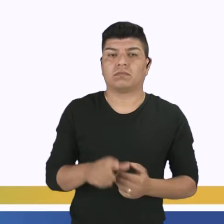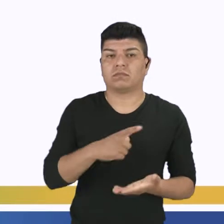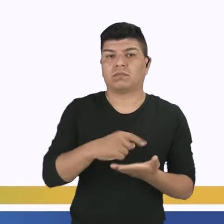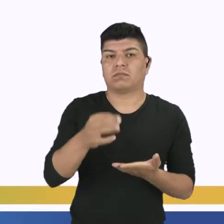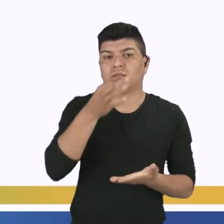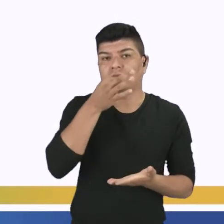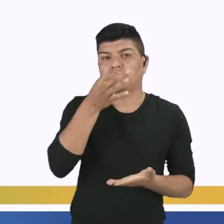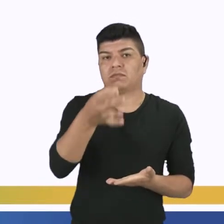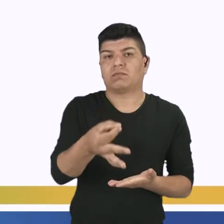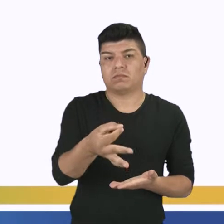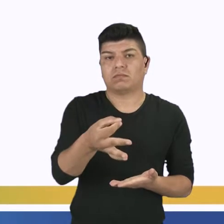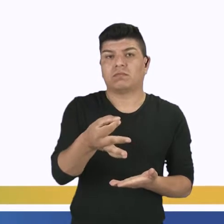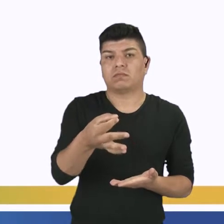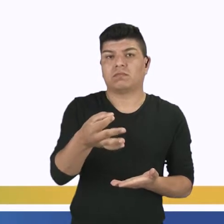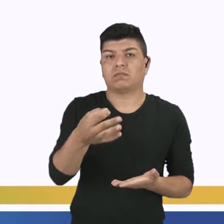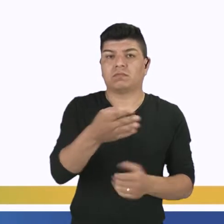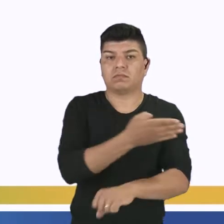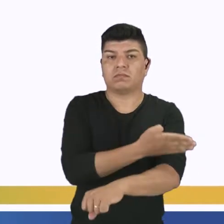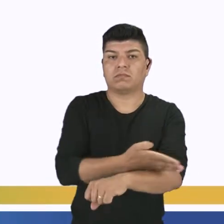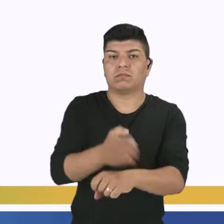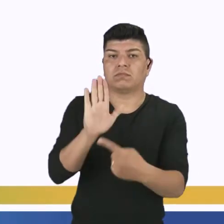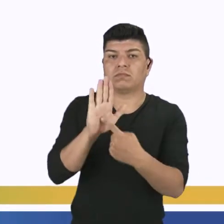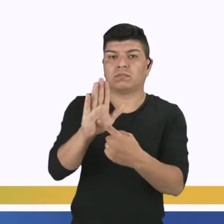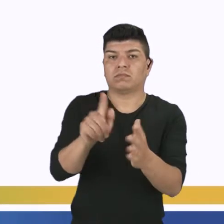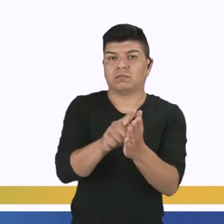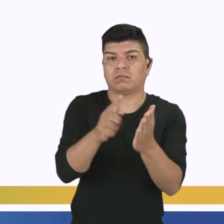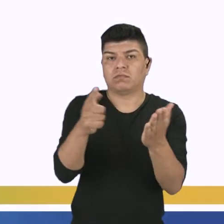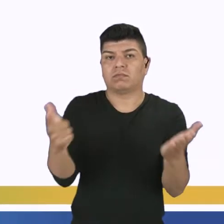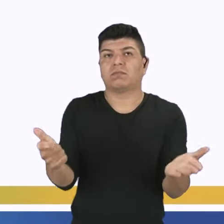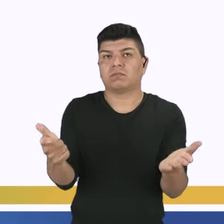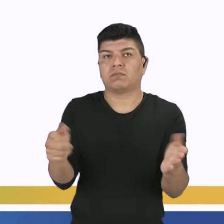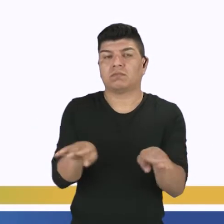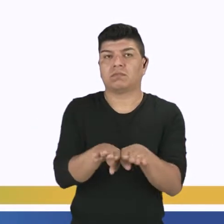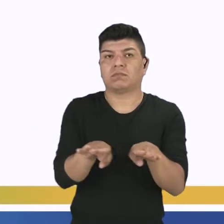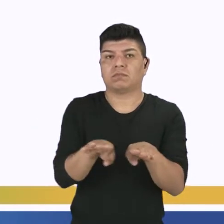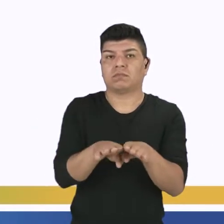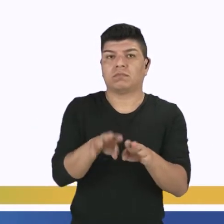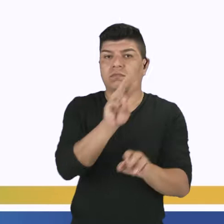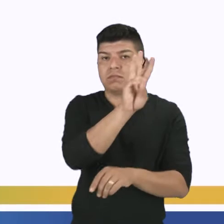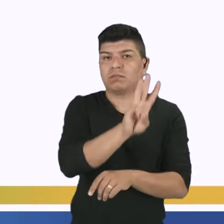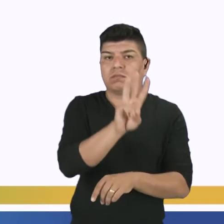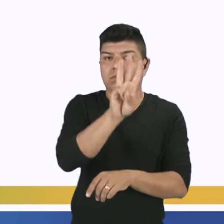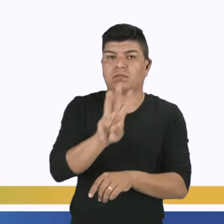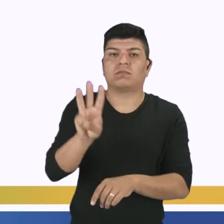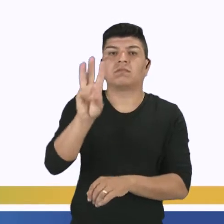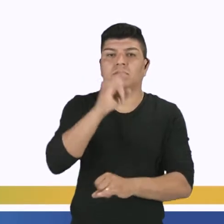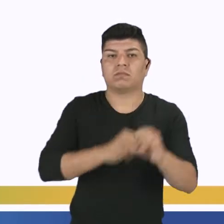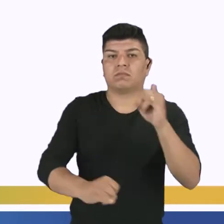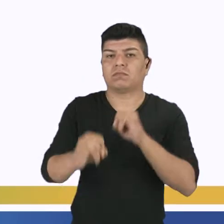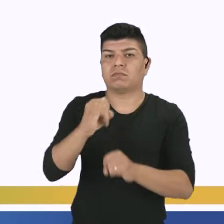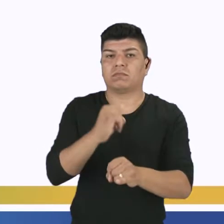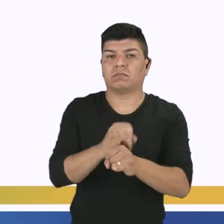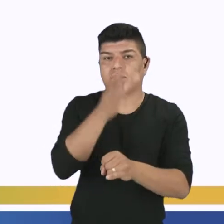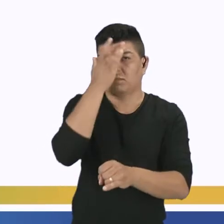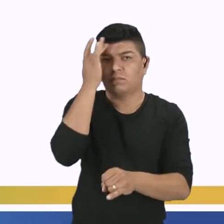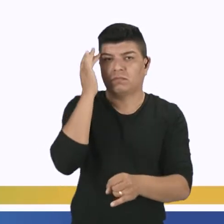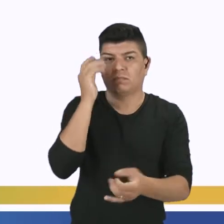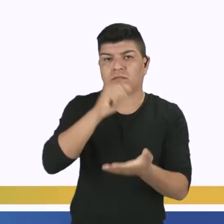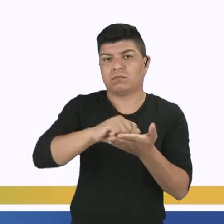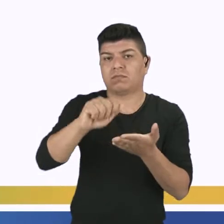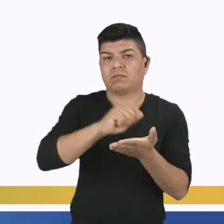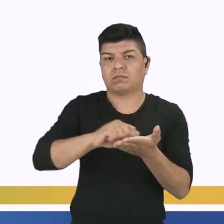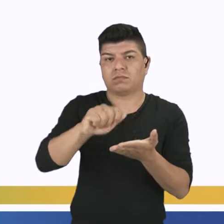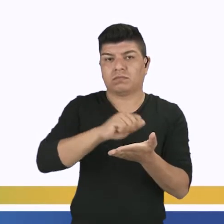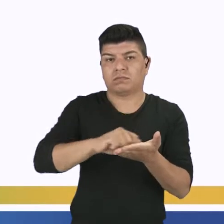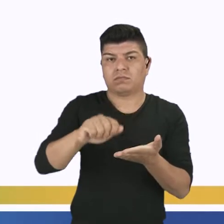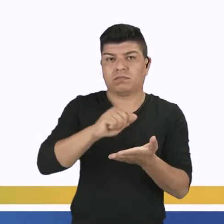de opinião, ele costuma aparecer nos jornais ou nos sites na internet, tá? E as pessoas que